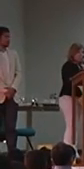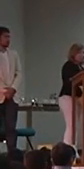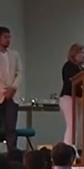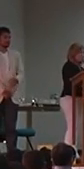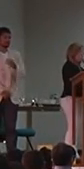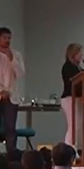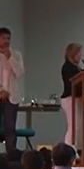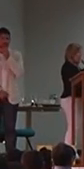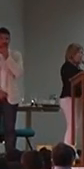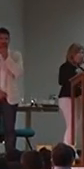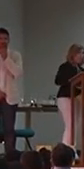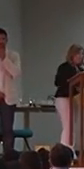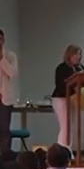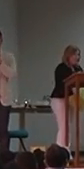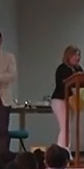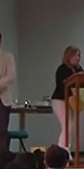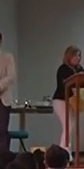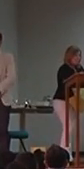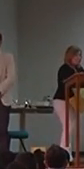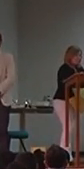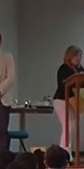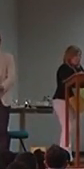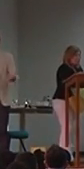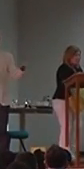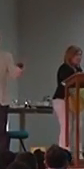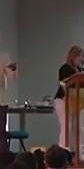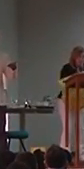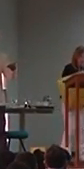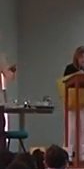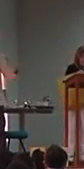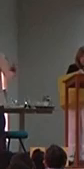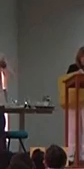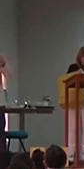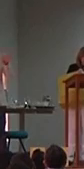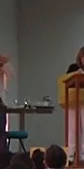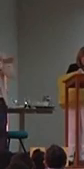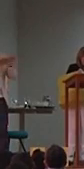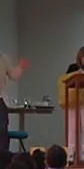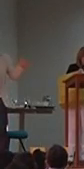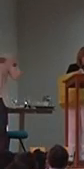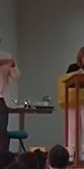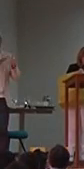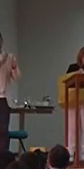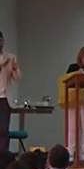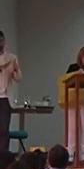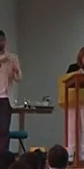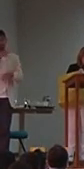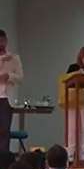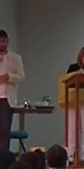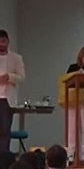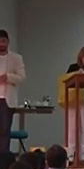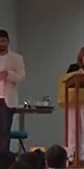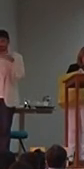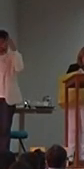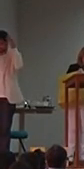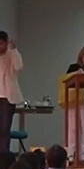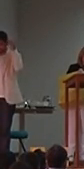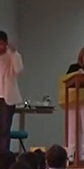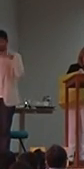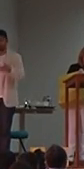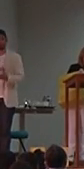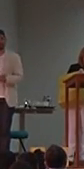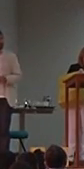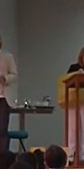Bem, nós vamos à última pergunta dessa rodada. Professor Valbérico